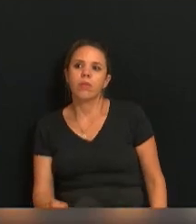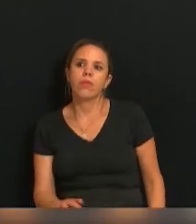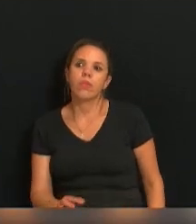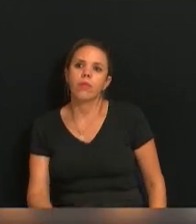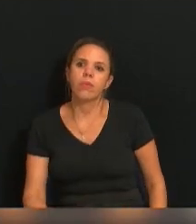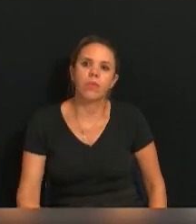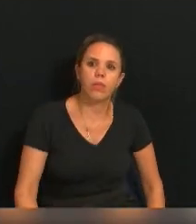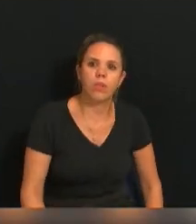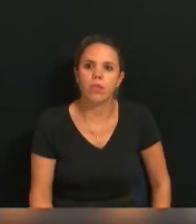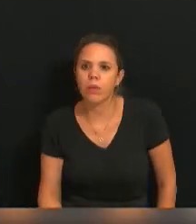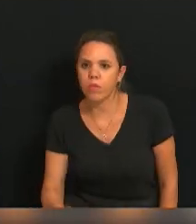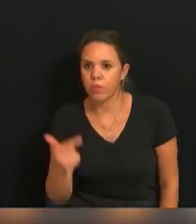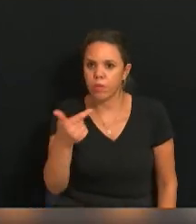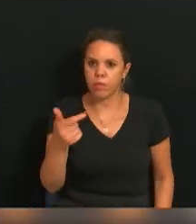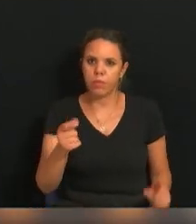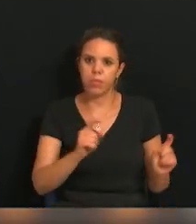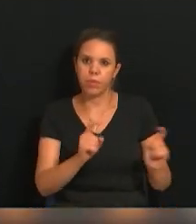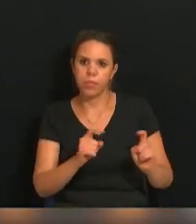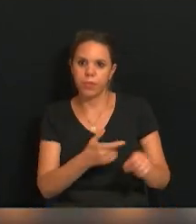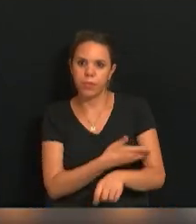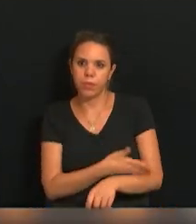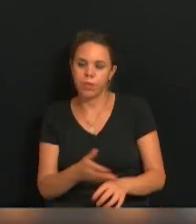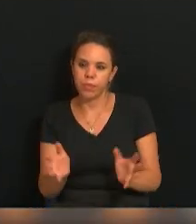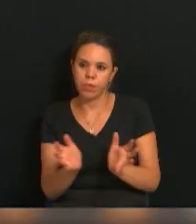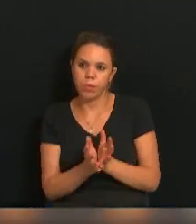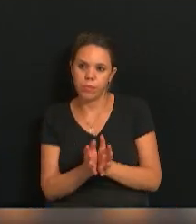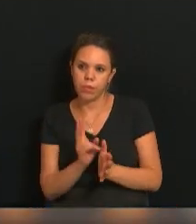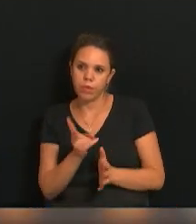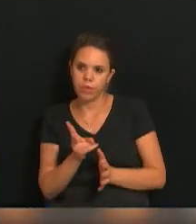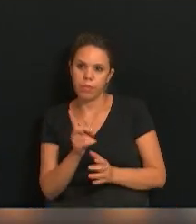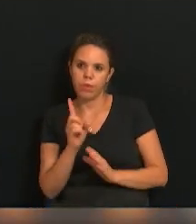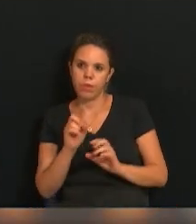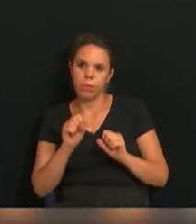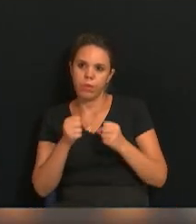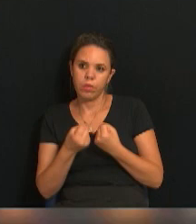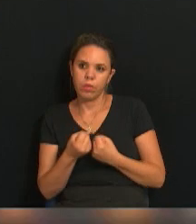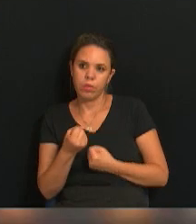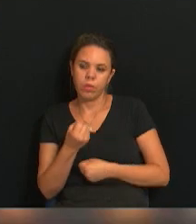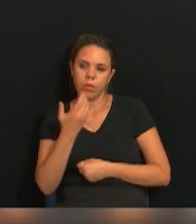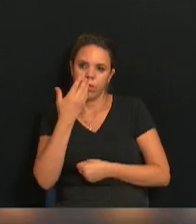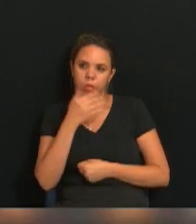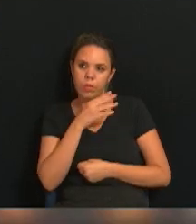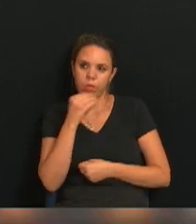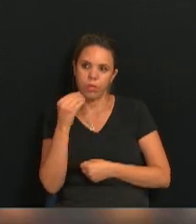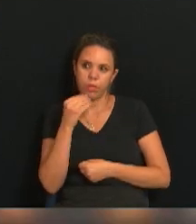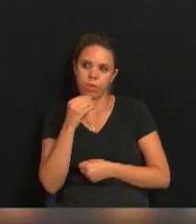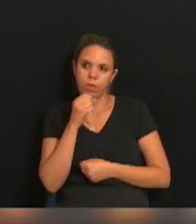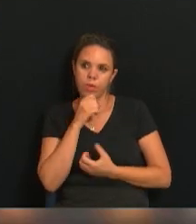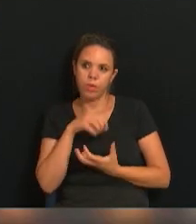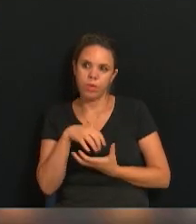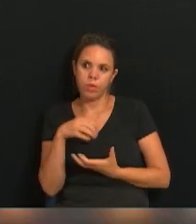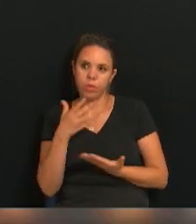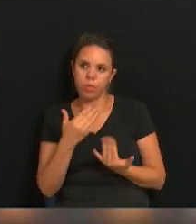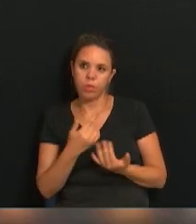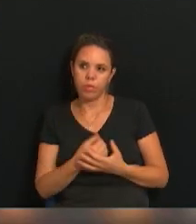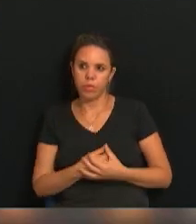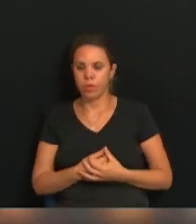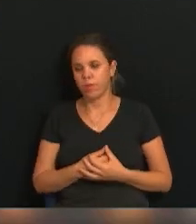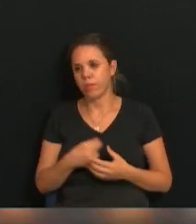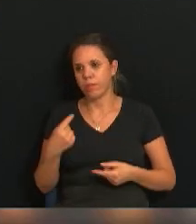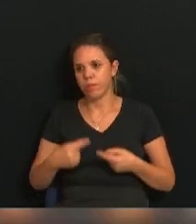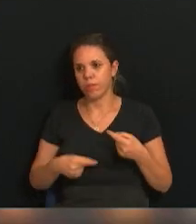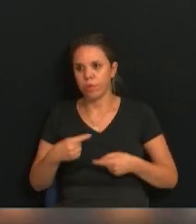Durante a segunda reunião ordinária da Comissão Permanente de Defesa dos Direitos da Criança, do Adolescente e da Juventude, foi debatida